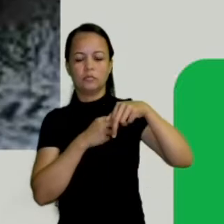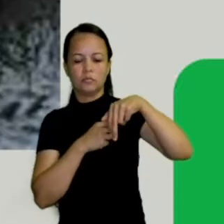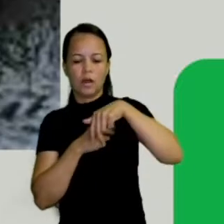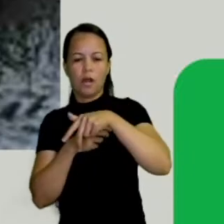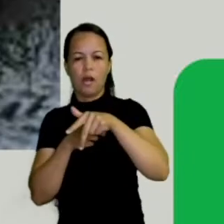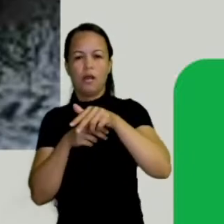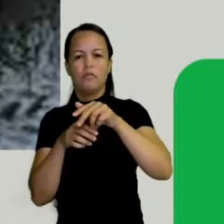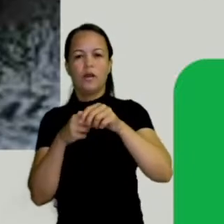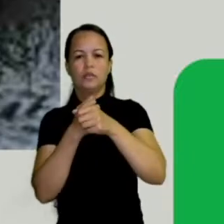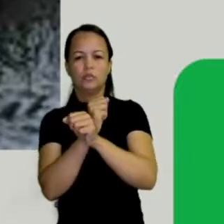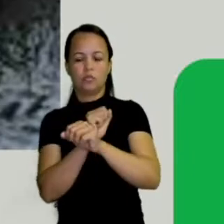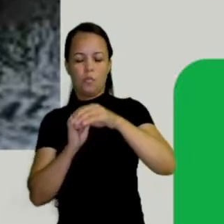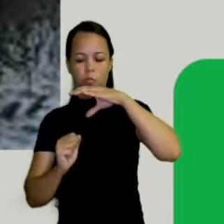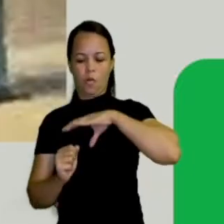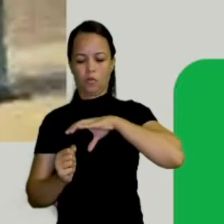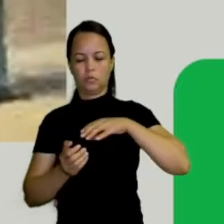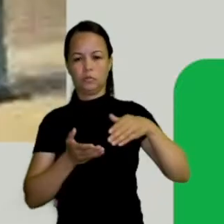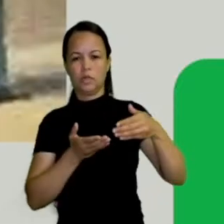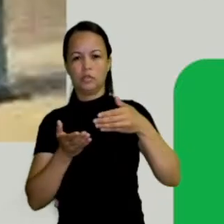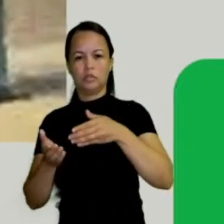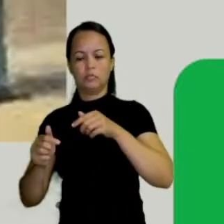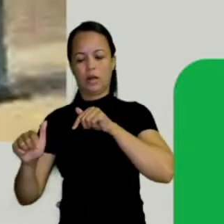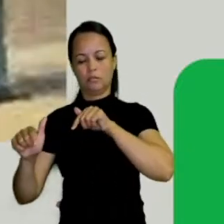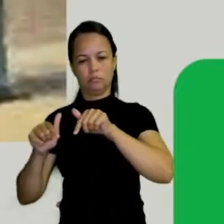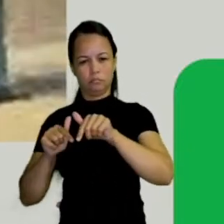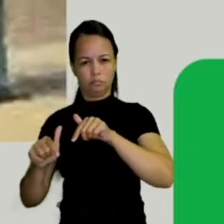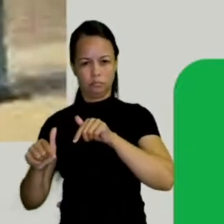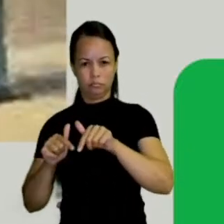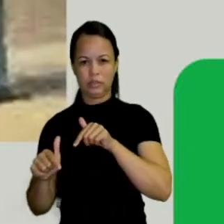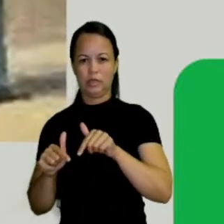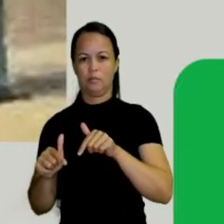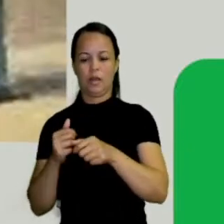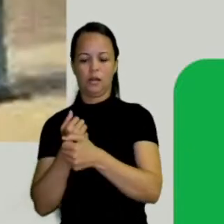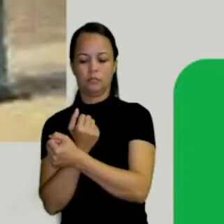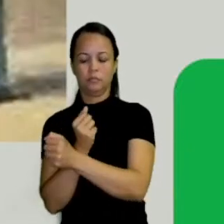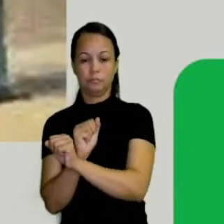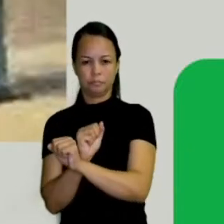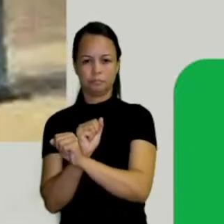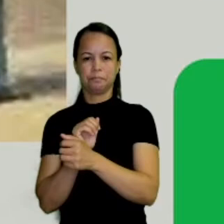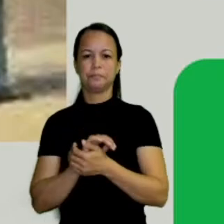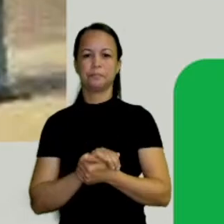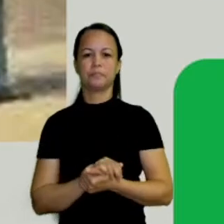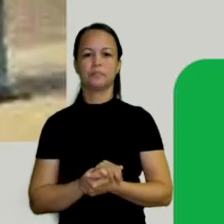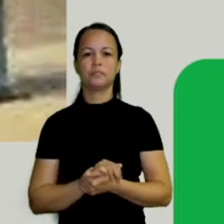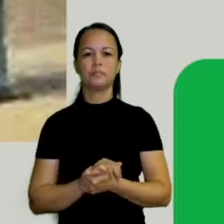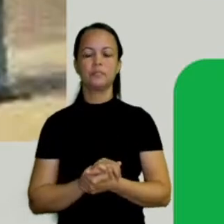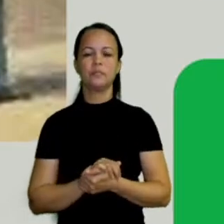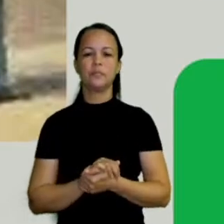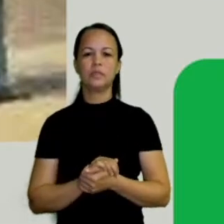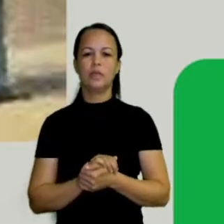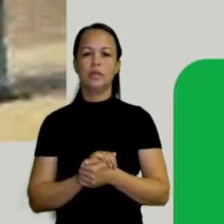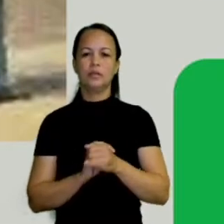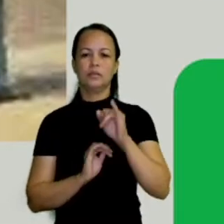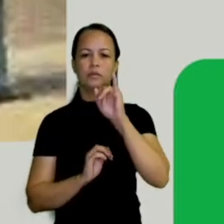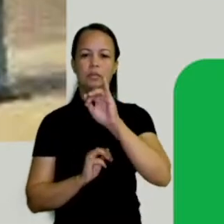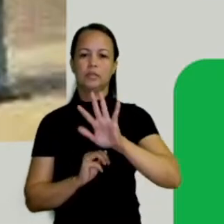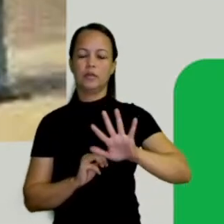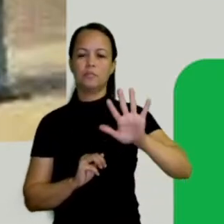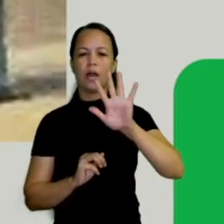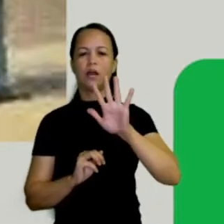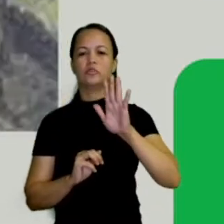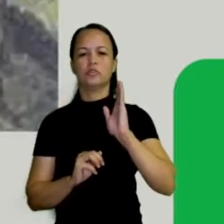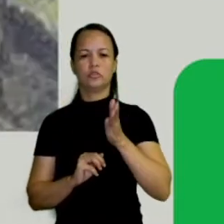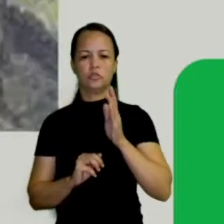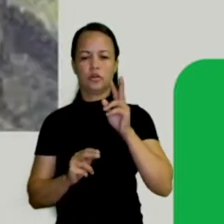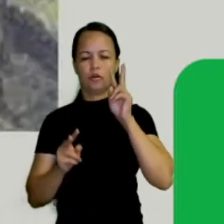pelos portugueses, tá certo? Para realizar aí o trabalho escravo. Essa imagem foi que a gente analisou ainda há